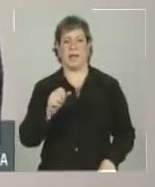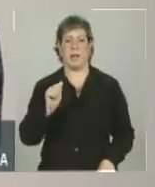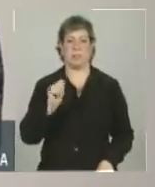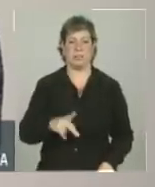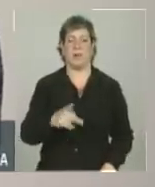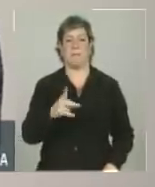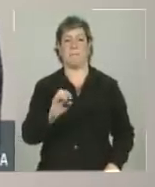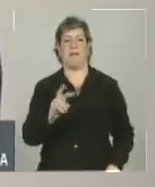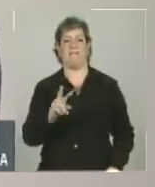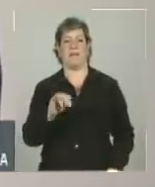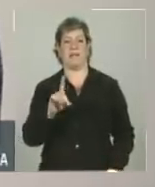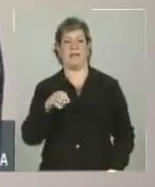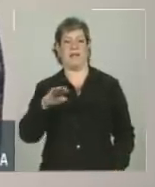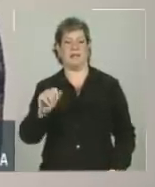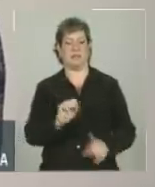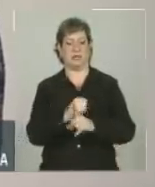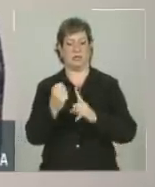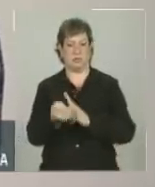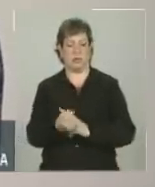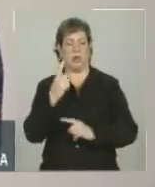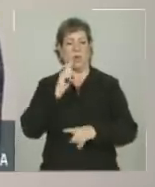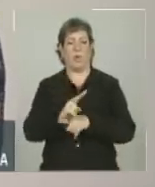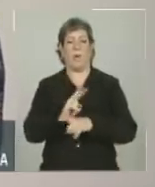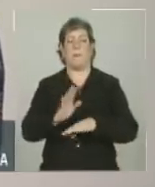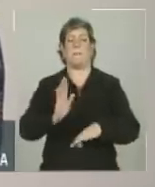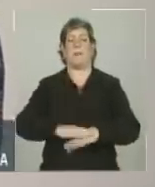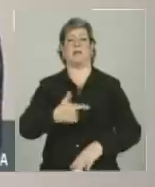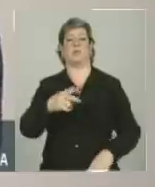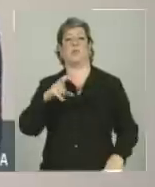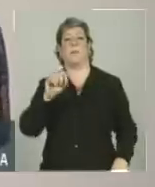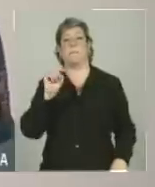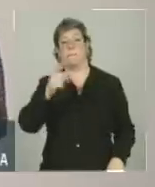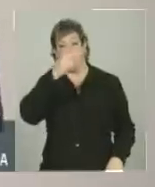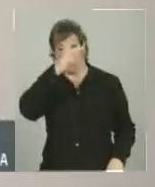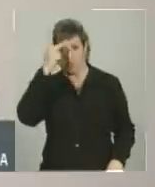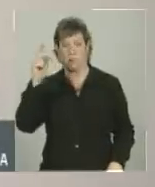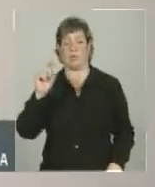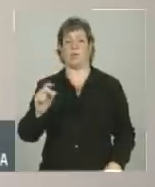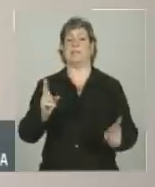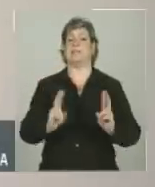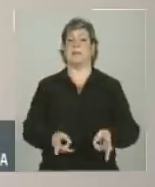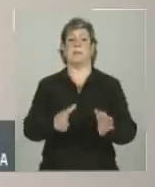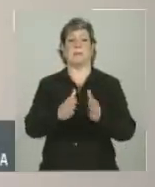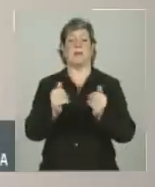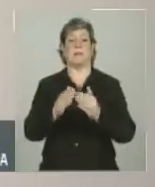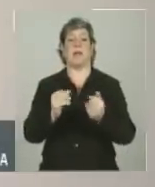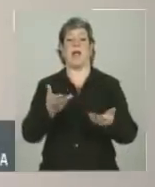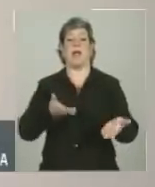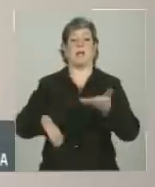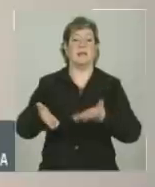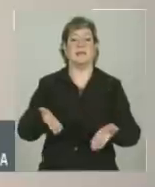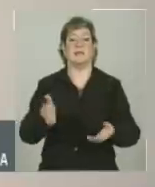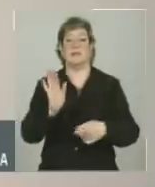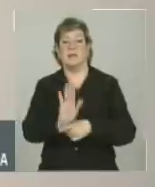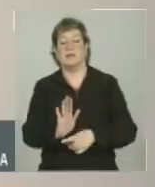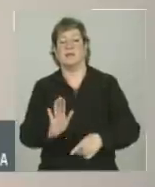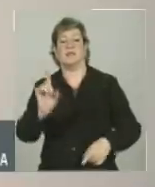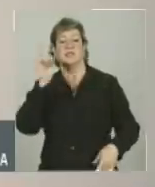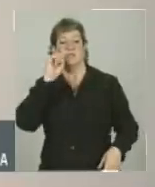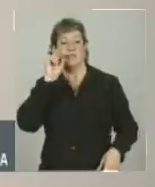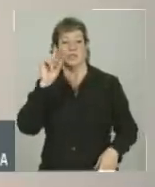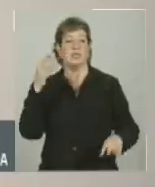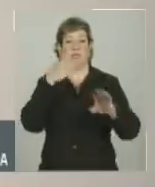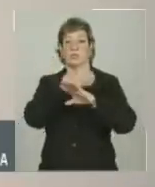as mais de 250 mil pessoas que solicitam atendimento diário nos nossos